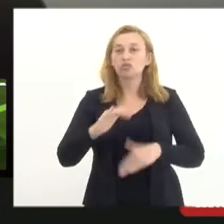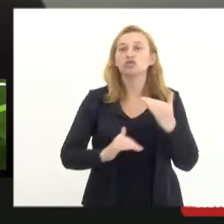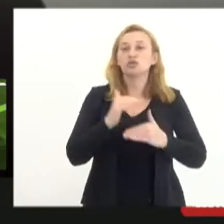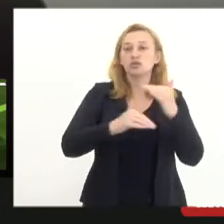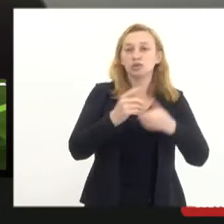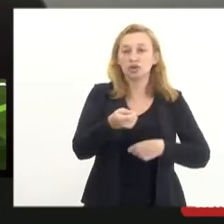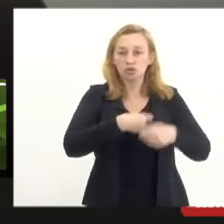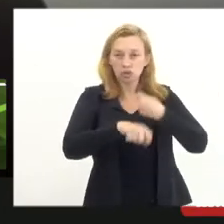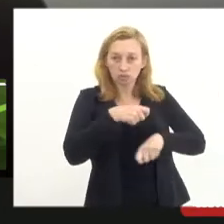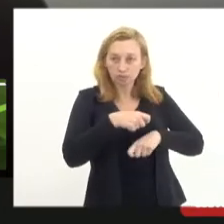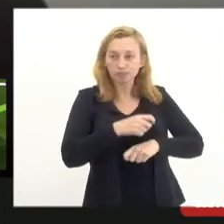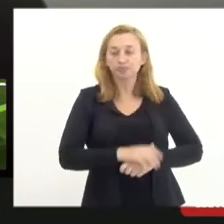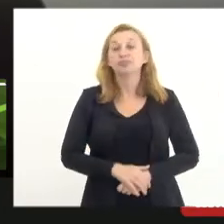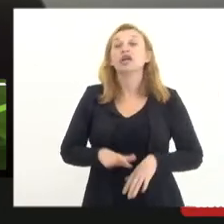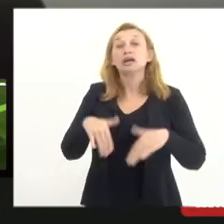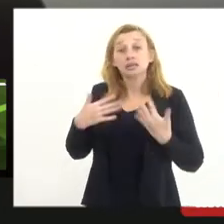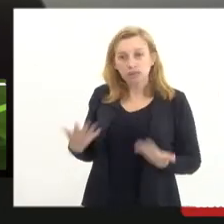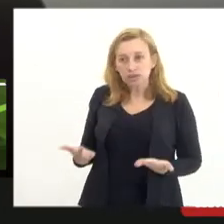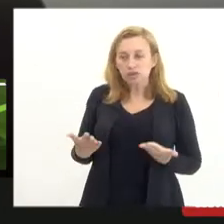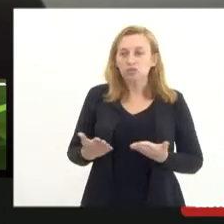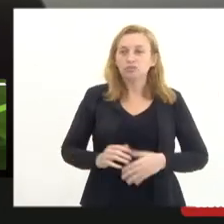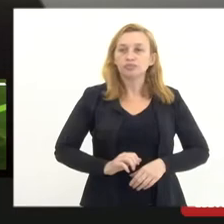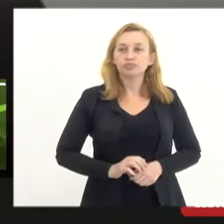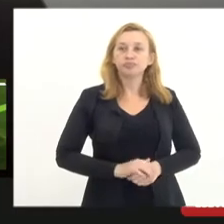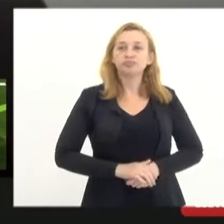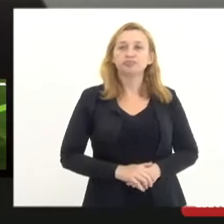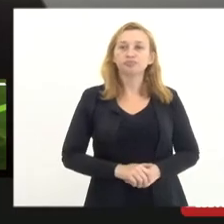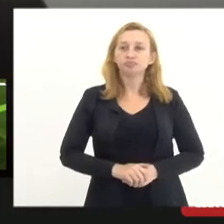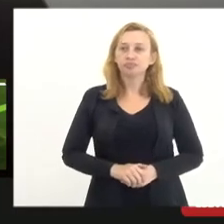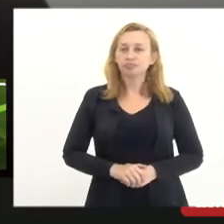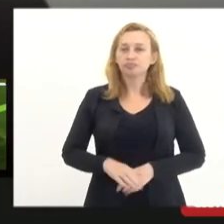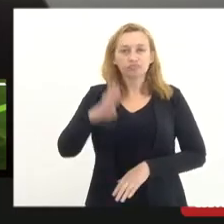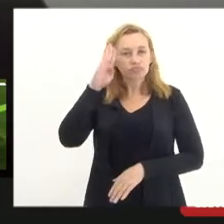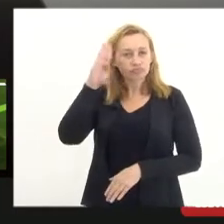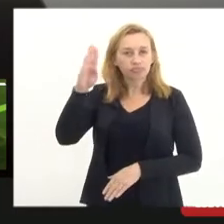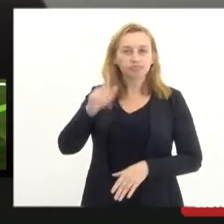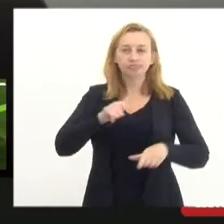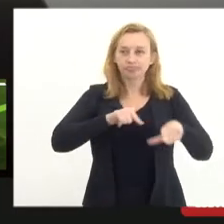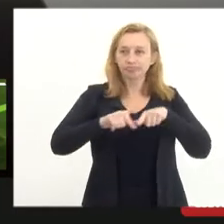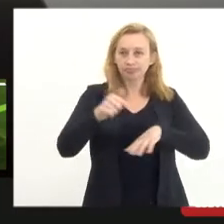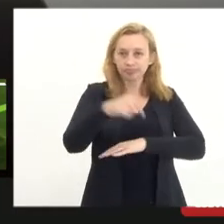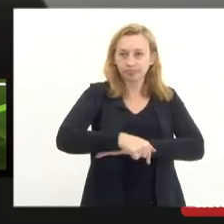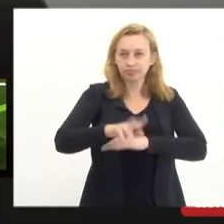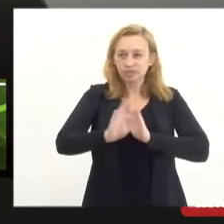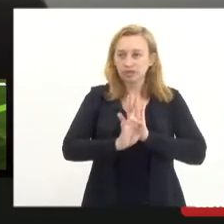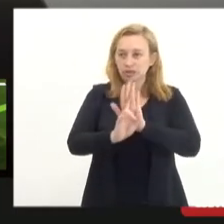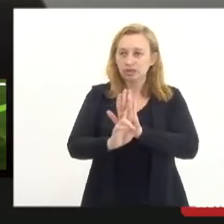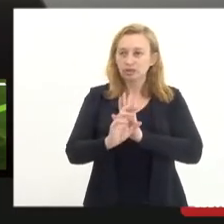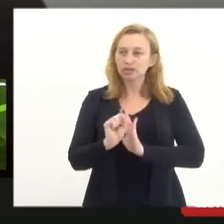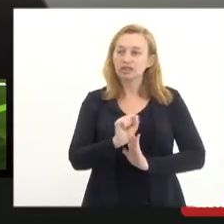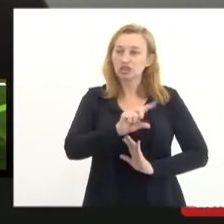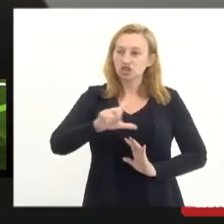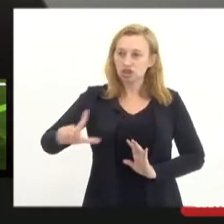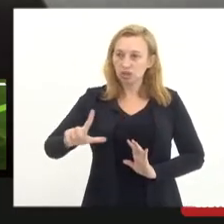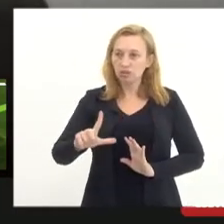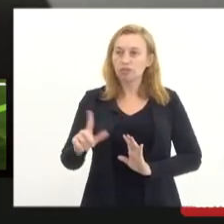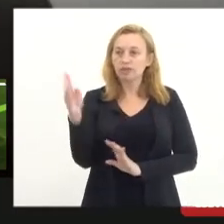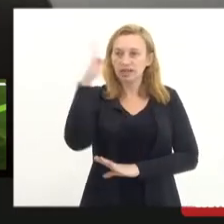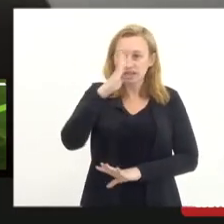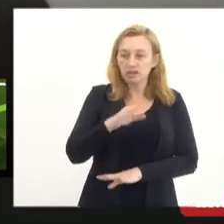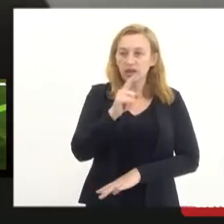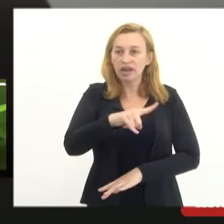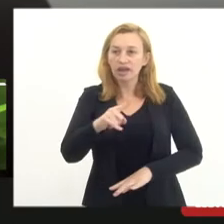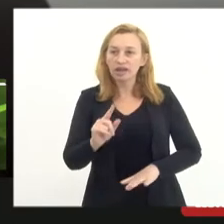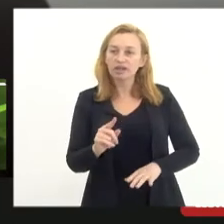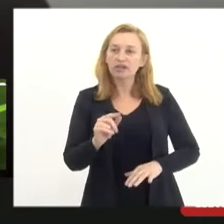desenvolvimento econômico. Então, um dos nossos principais papéis aqui como representante da Shell Brasil fazer